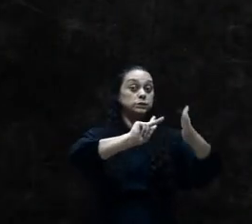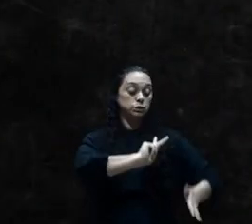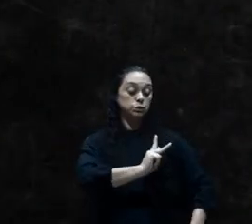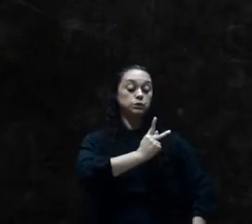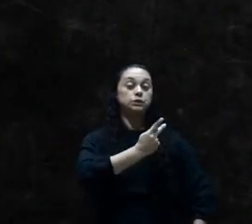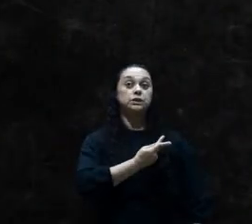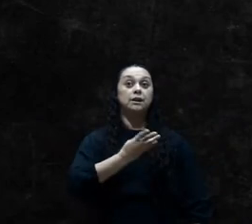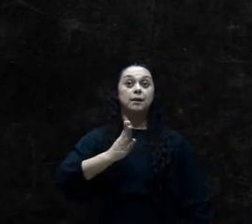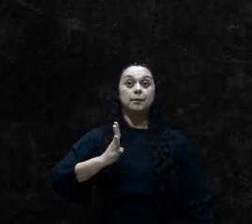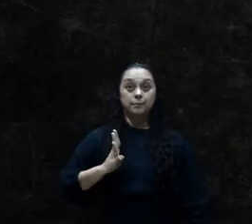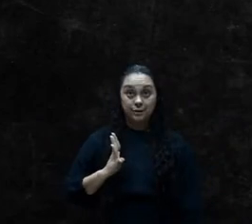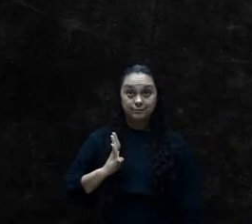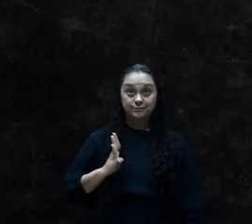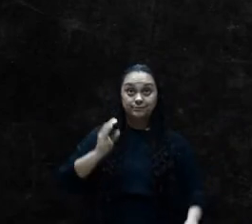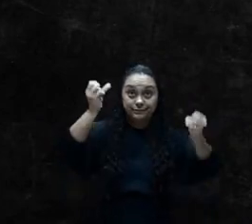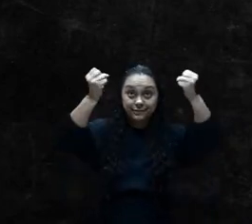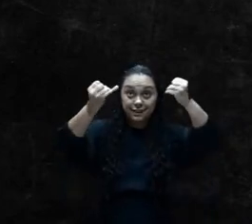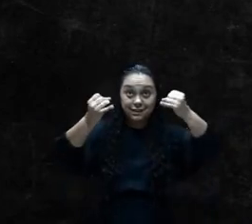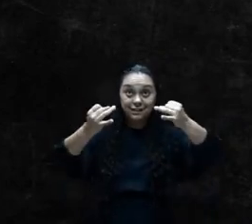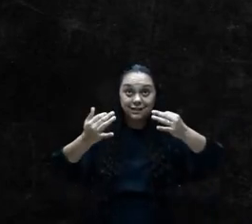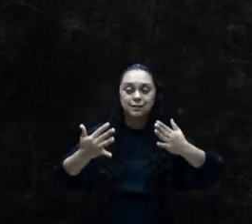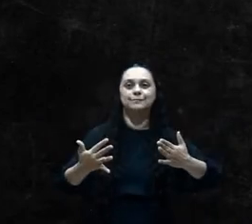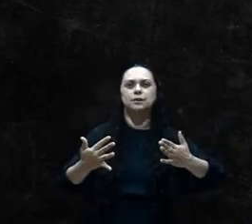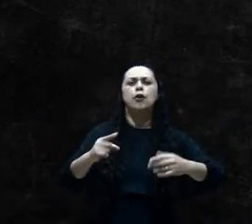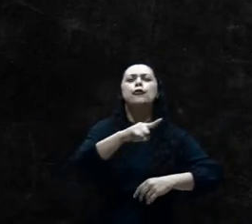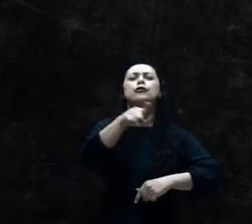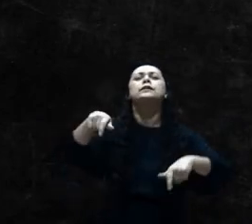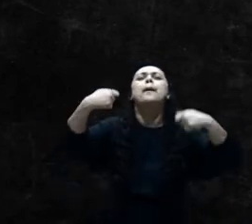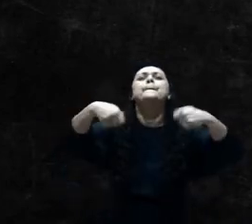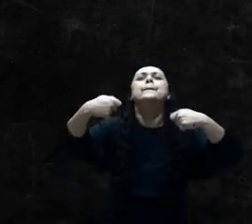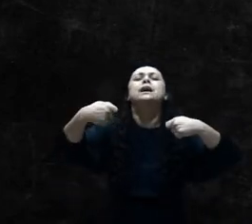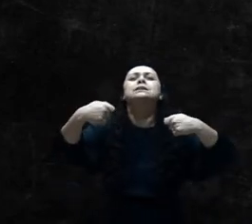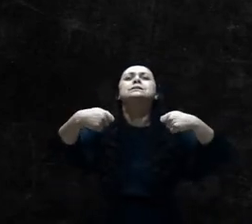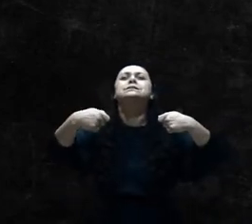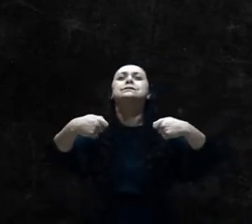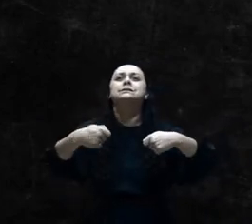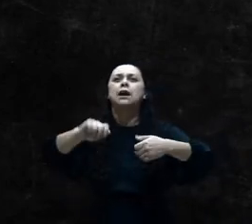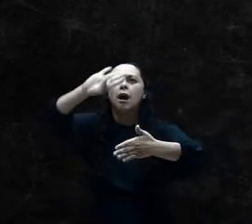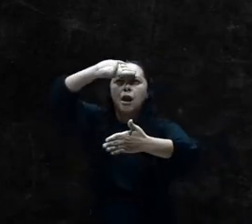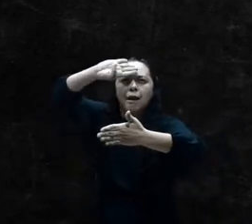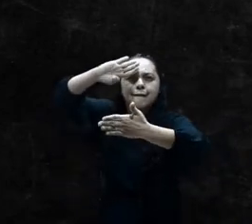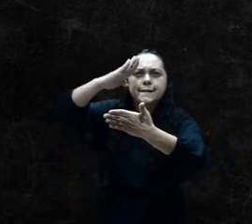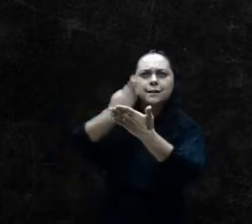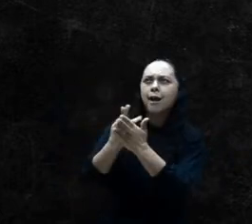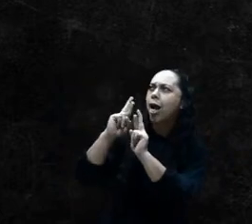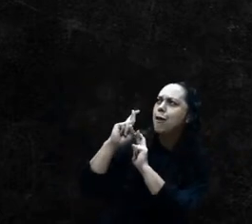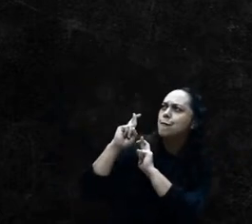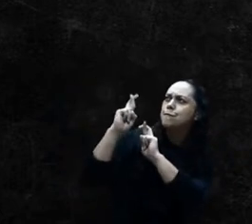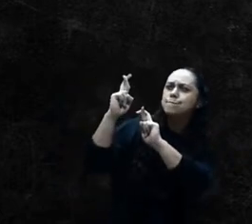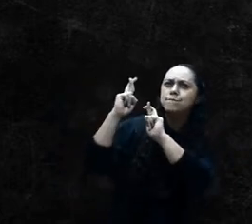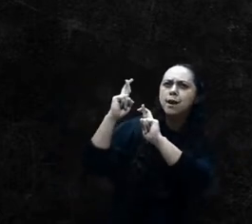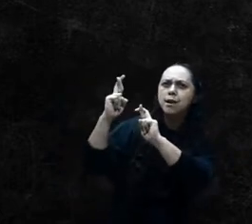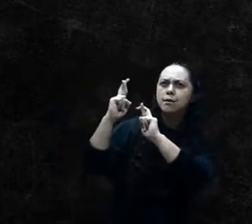seu coração guardemos firmes a confissão da esperança sem